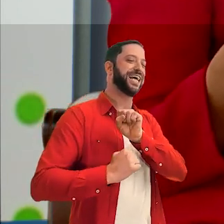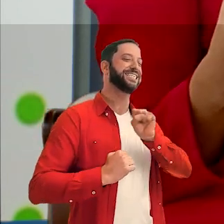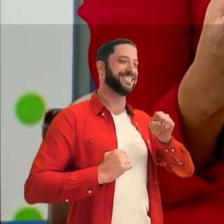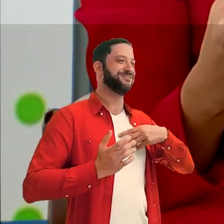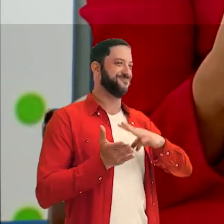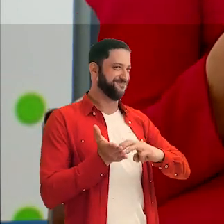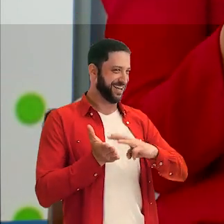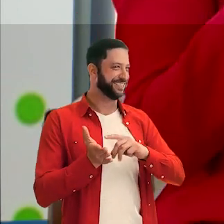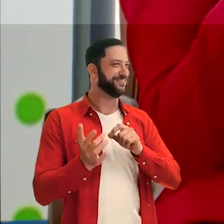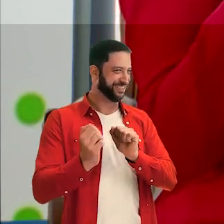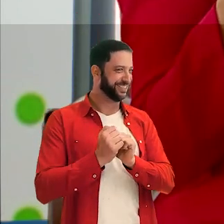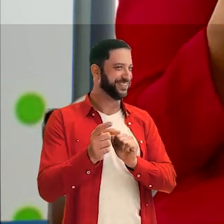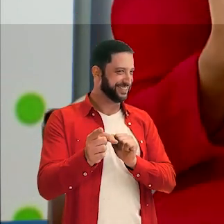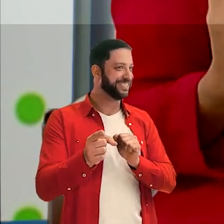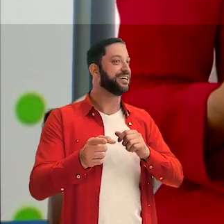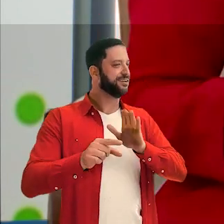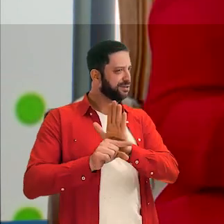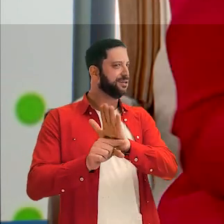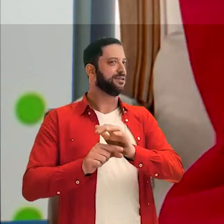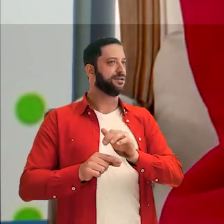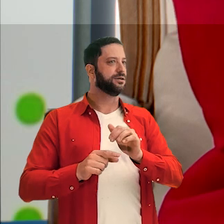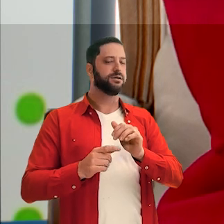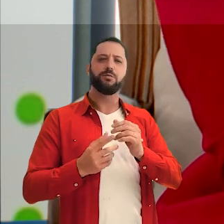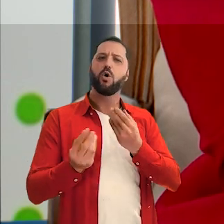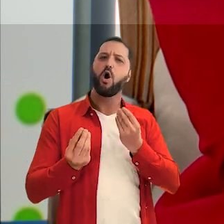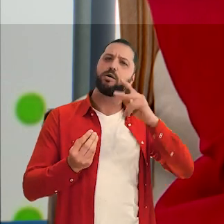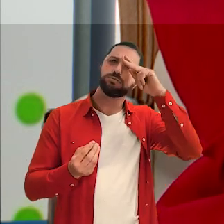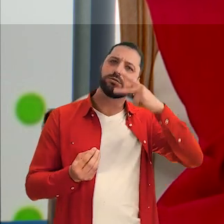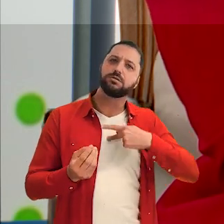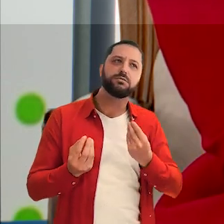no método SSS. Comece a se ajudar como?